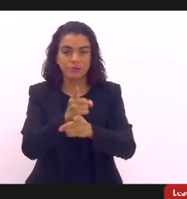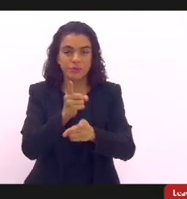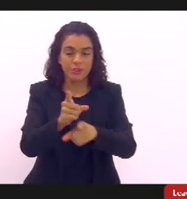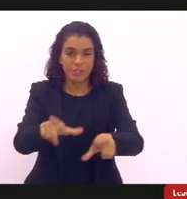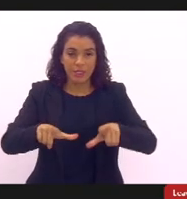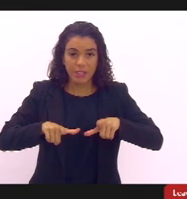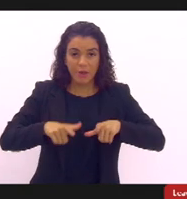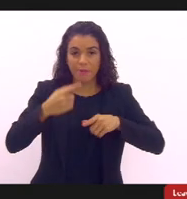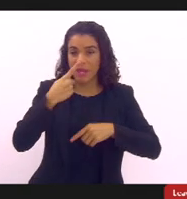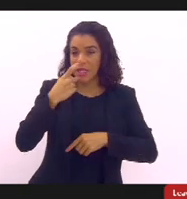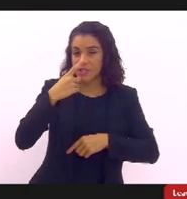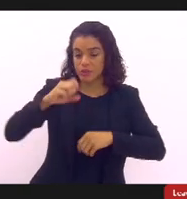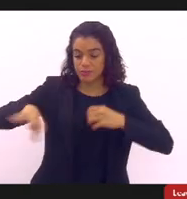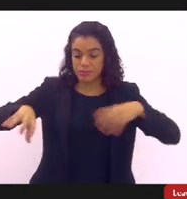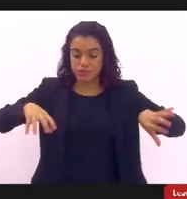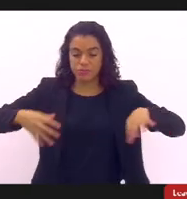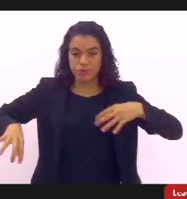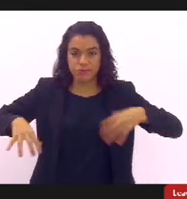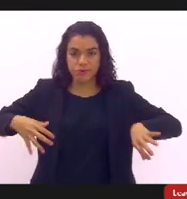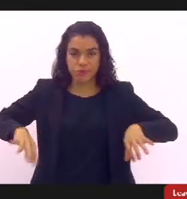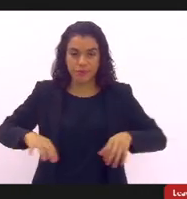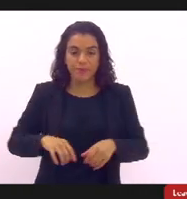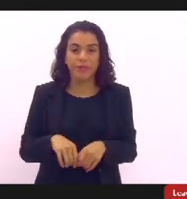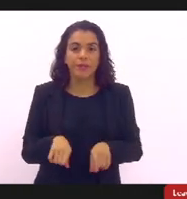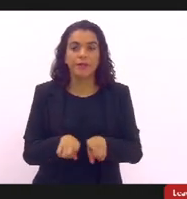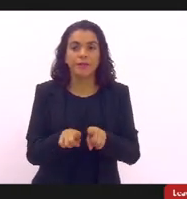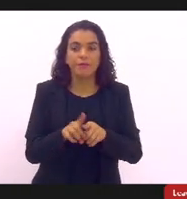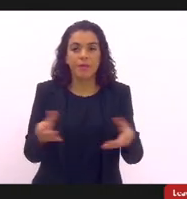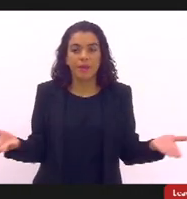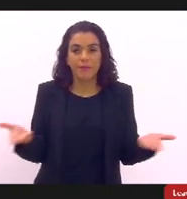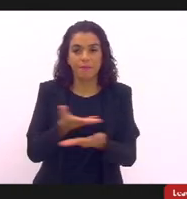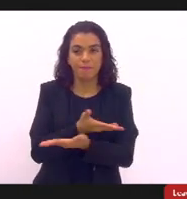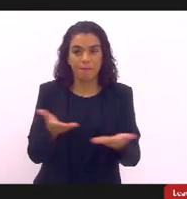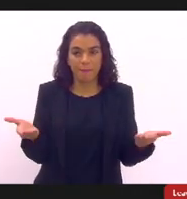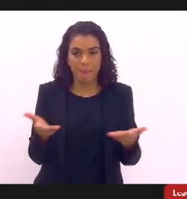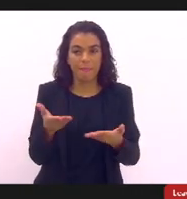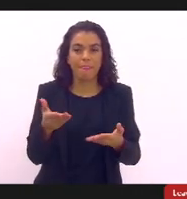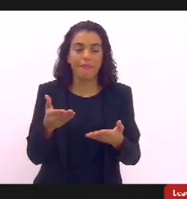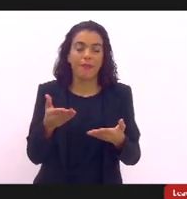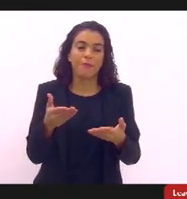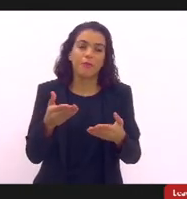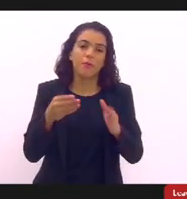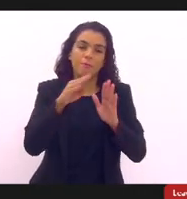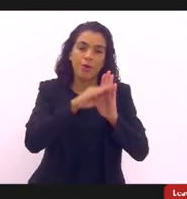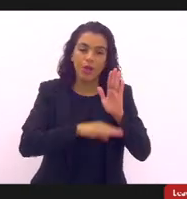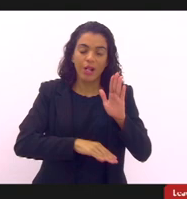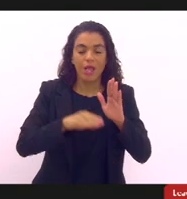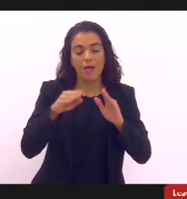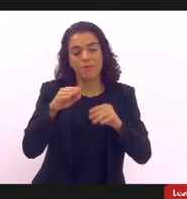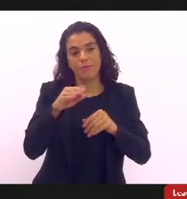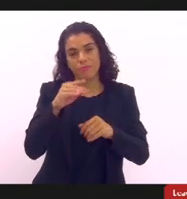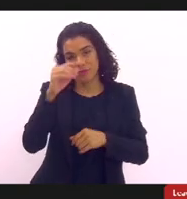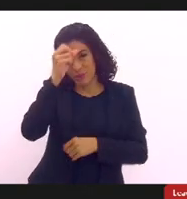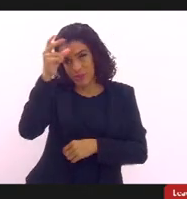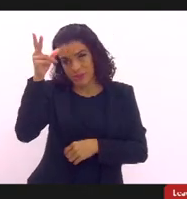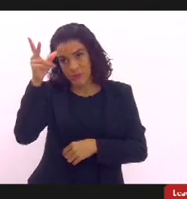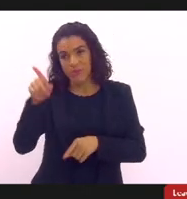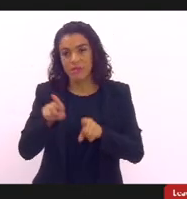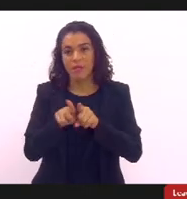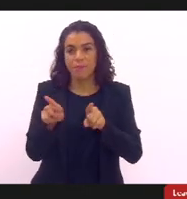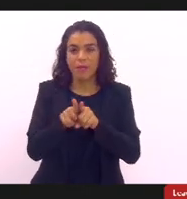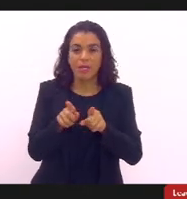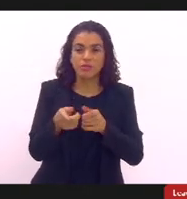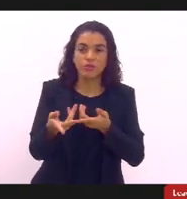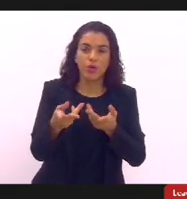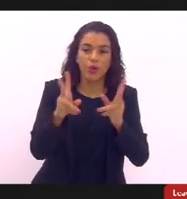isso está previsto. A integração do programa municipal com o sistema prisional para distribuição e gestão de